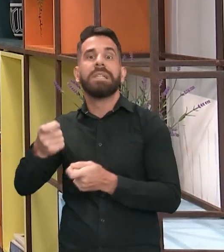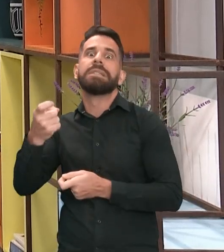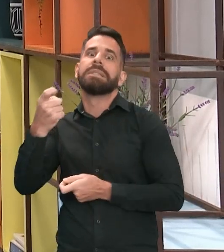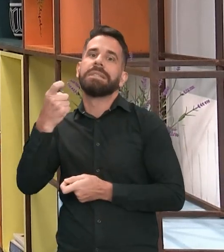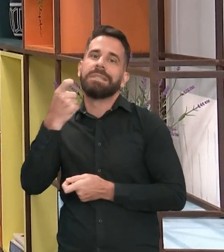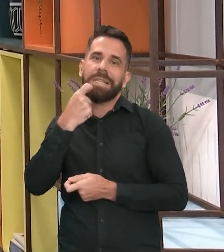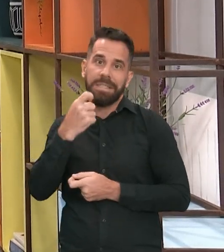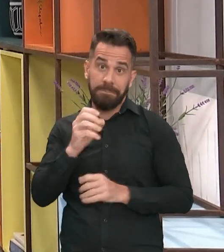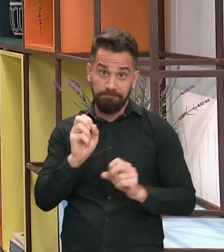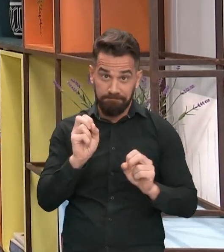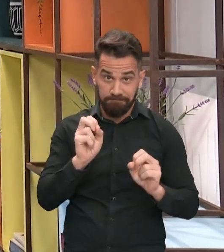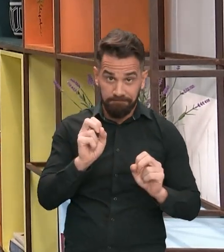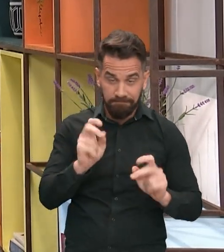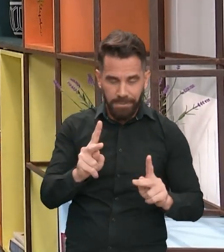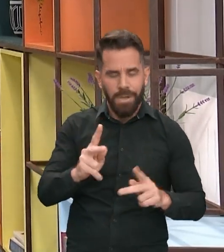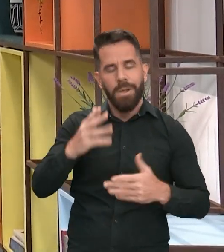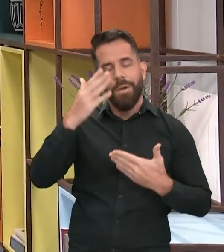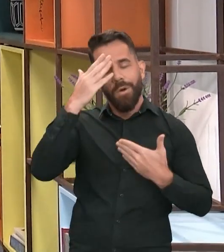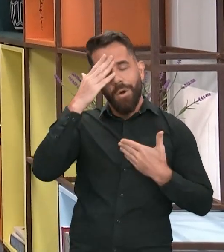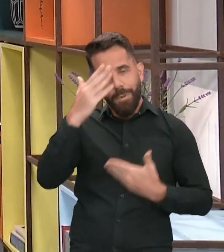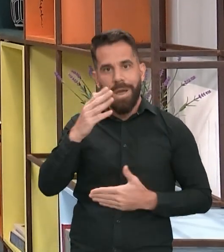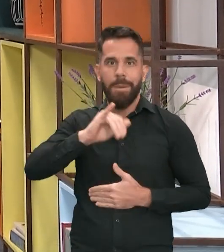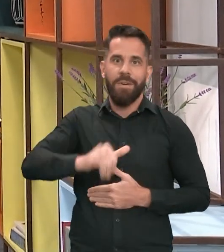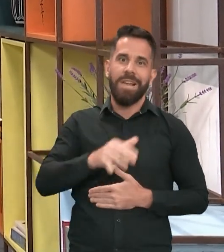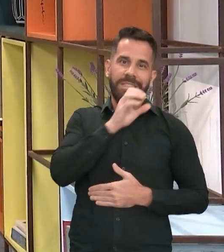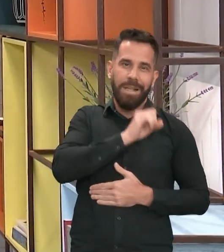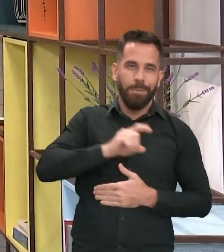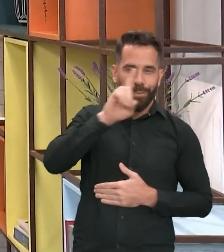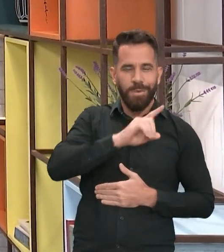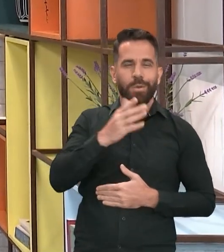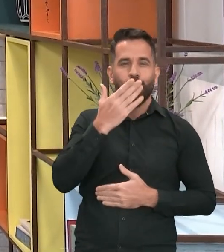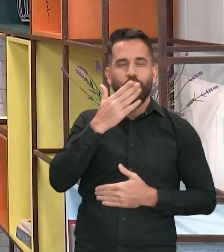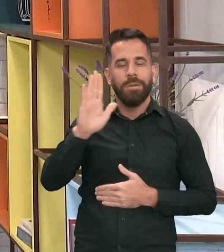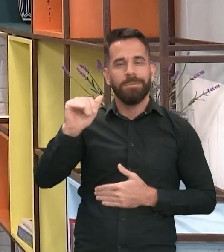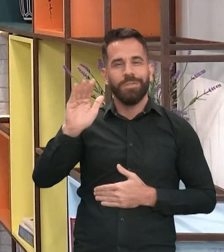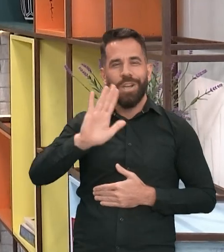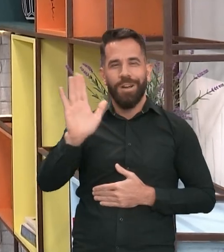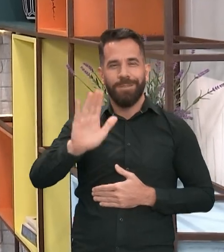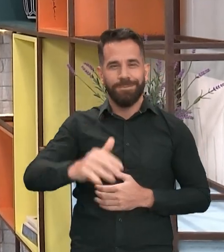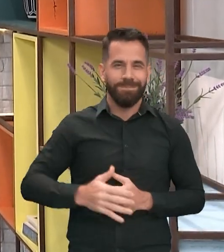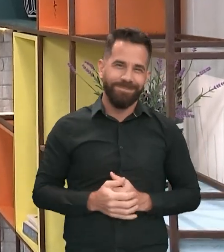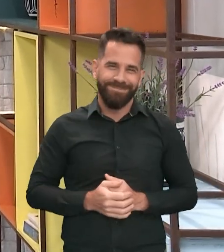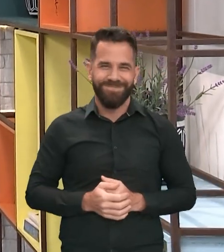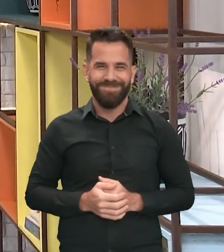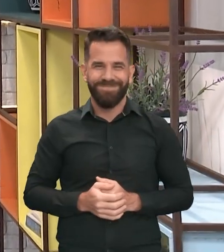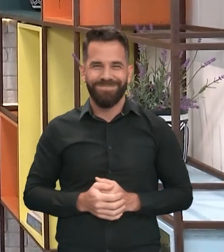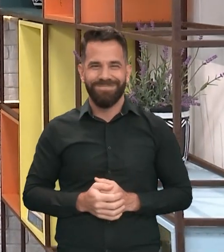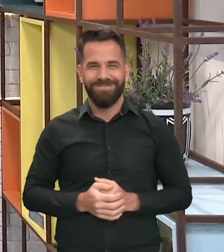ficar aqui junto comigo, tenha um ótimo final de semana, beijos e até mais. Tchau! Opa!